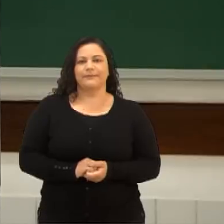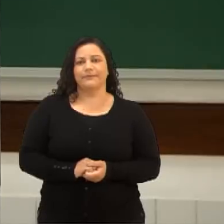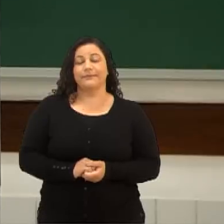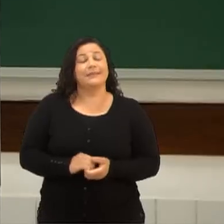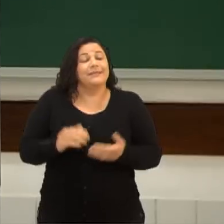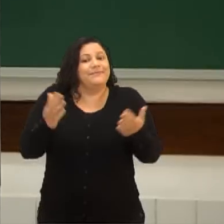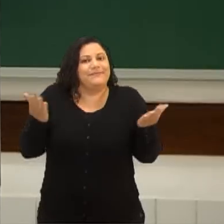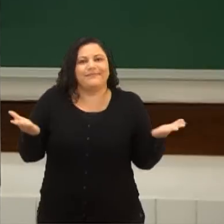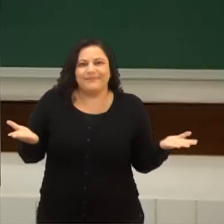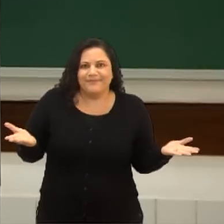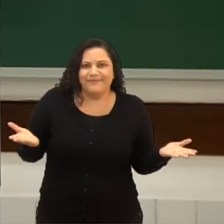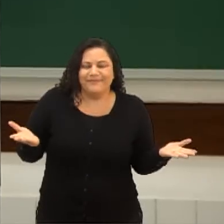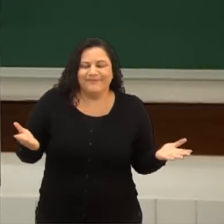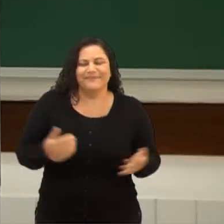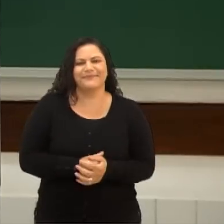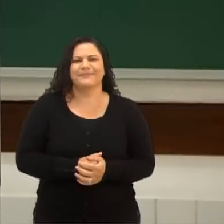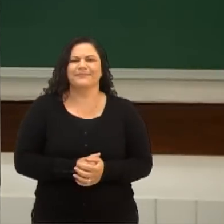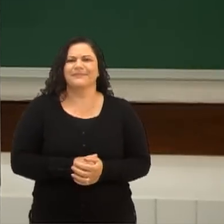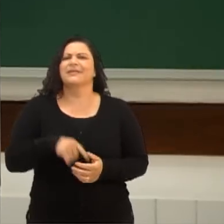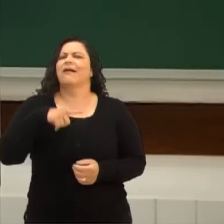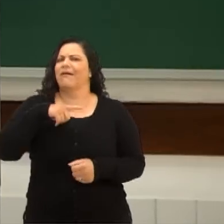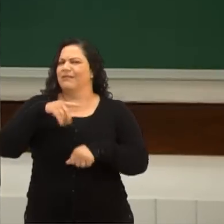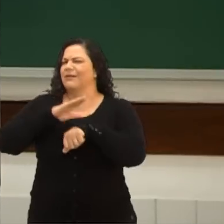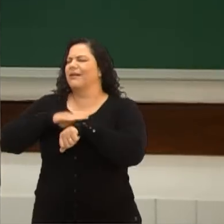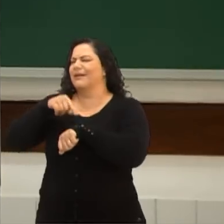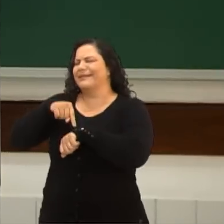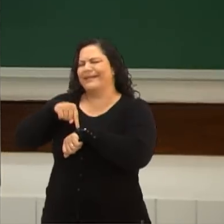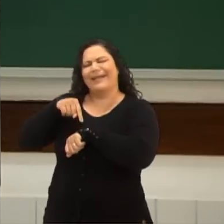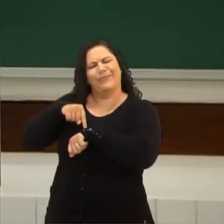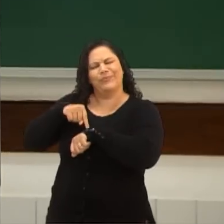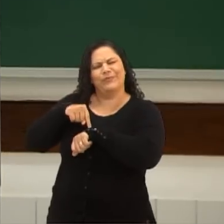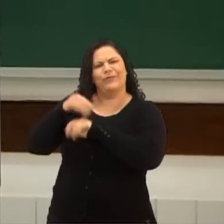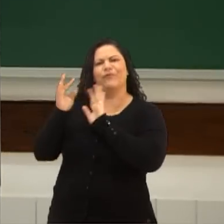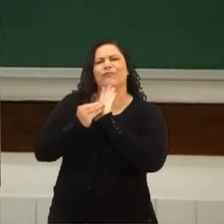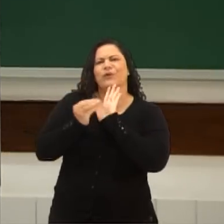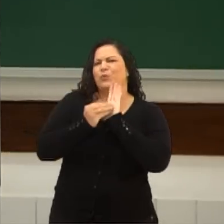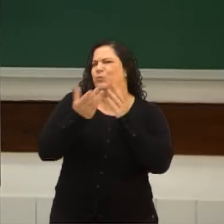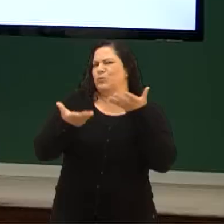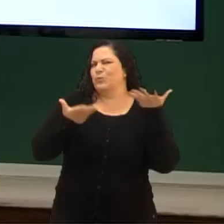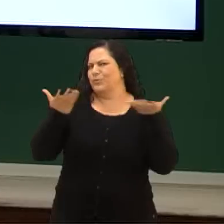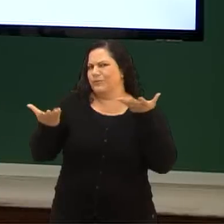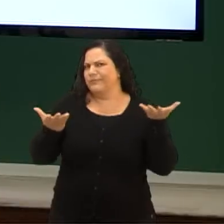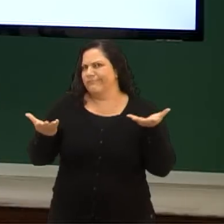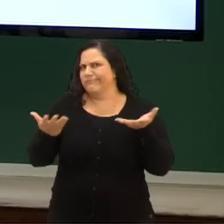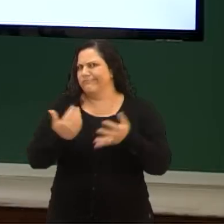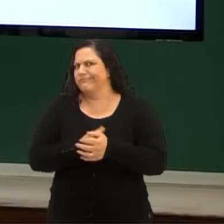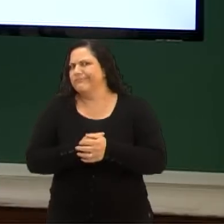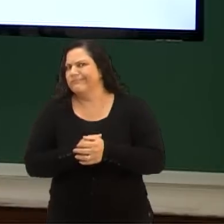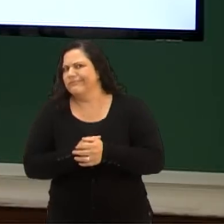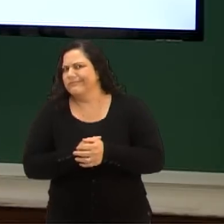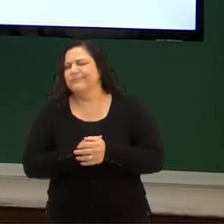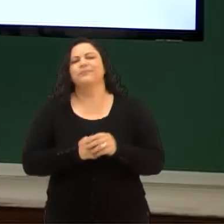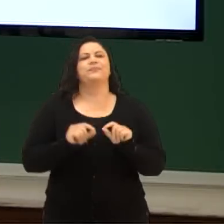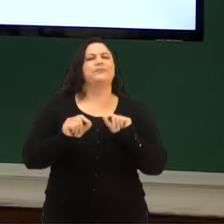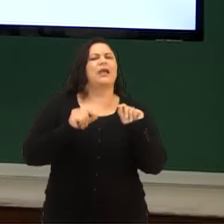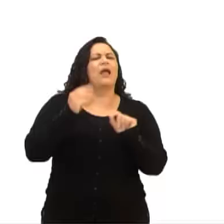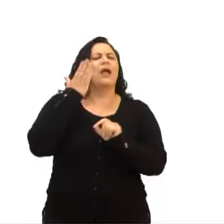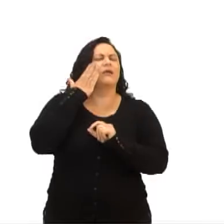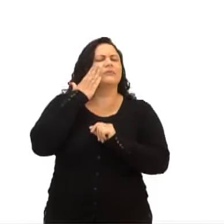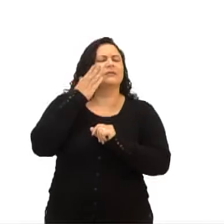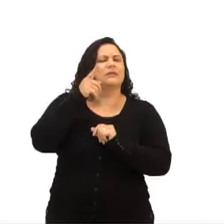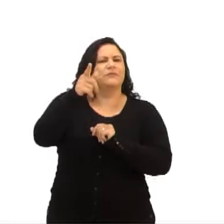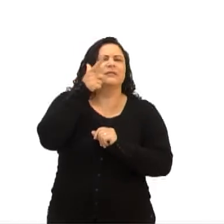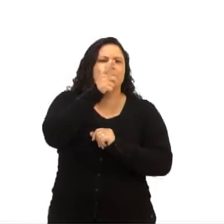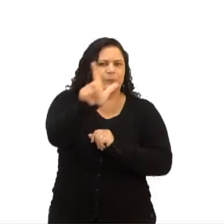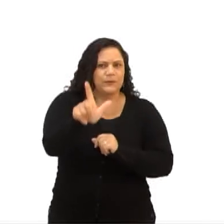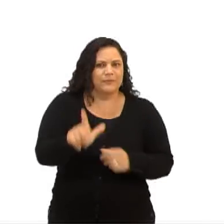E aí, pessoal? Sobrou tempo? Faltou tempo? Como é que foi? Tenho certeza que vocês foram bem. Olha só, agora eu vou pegar